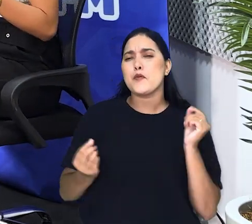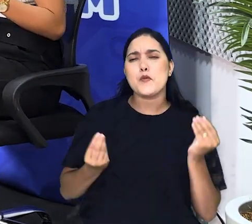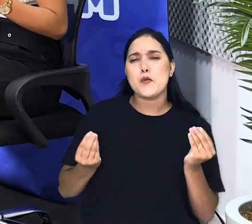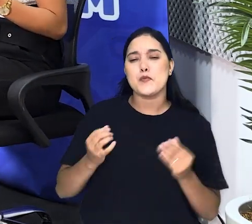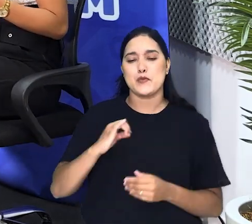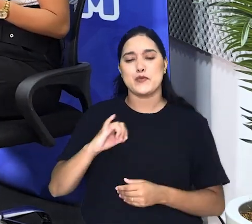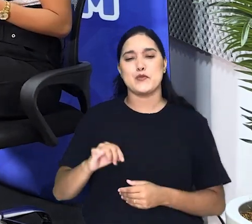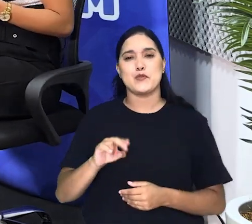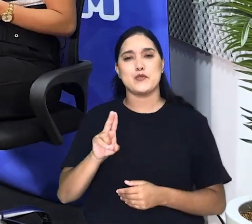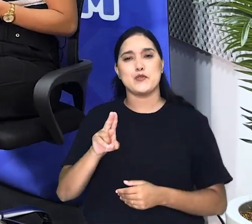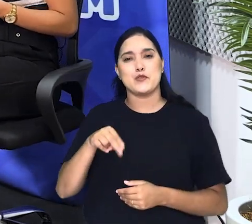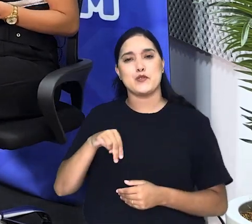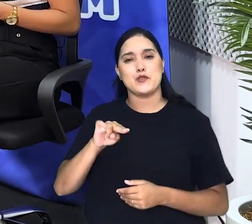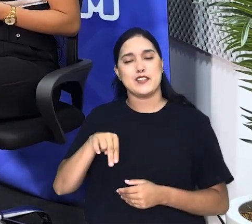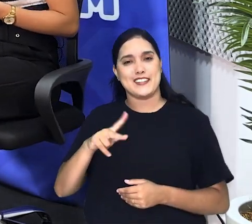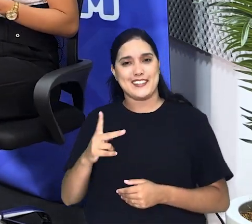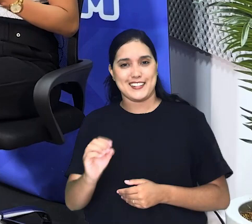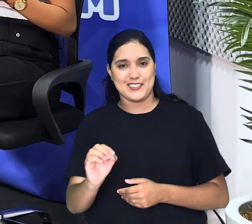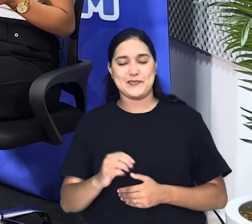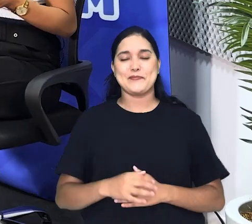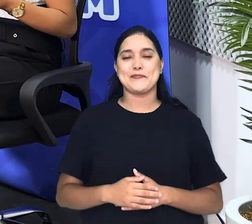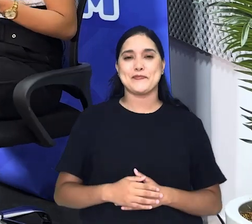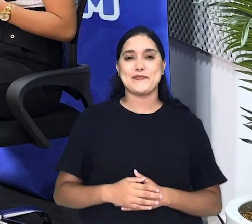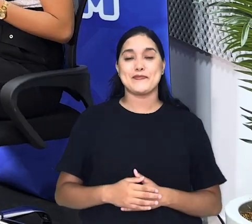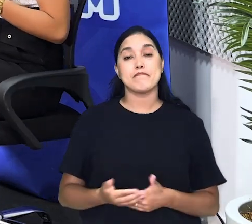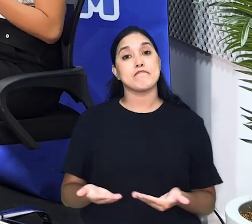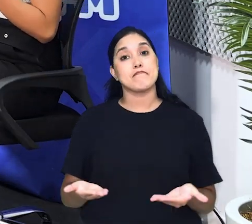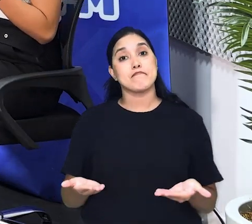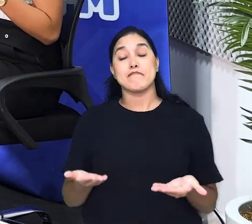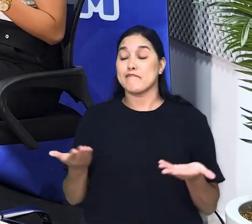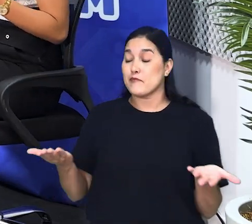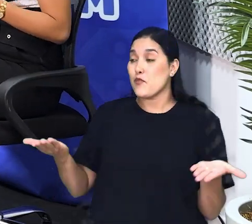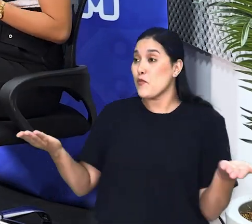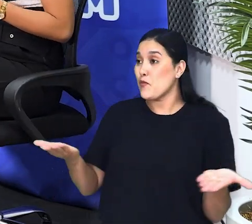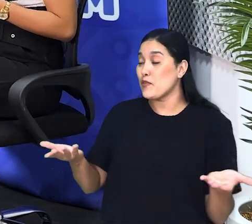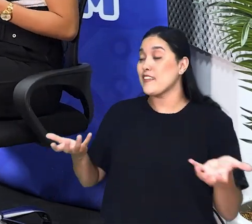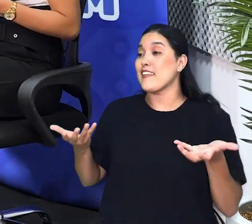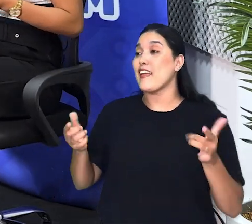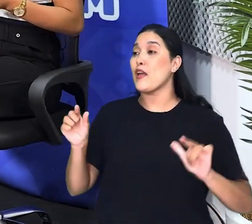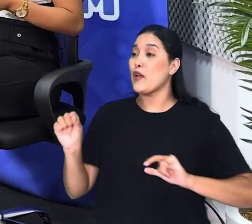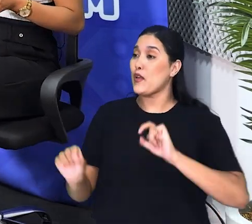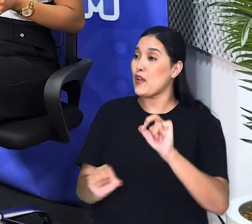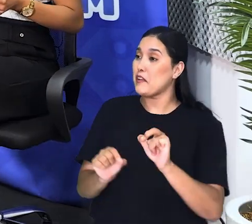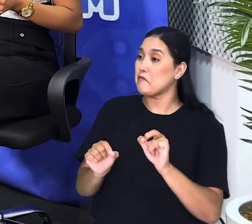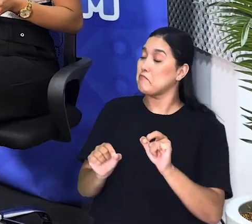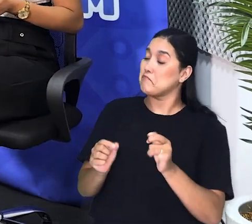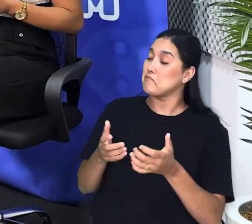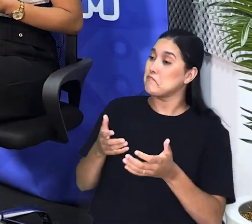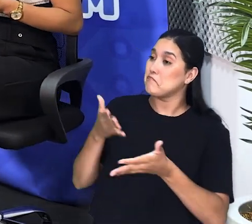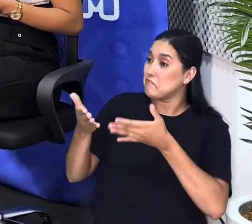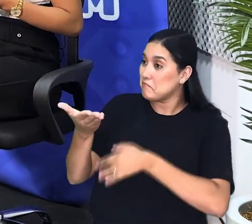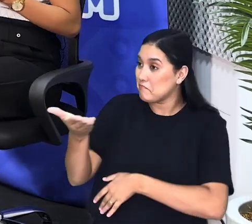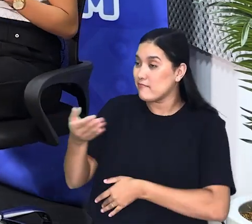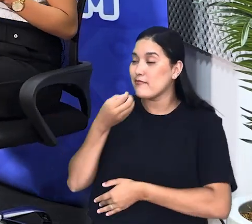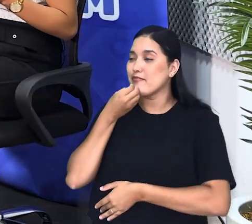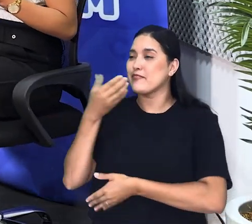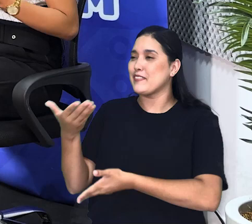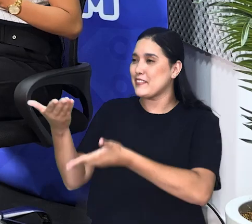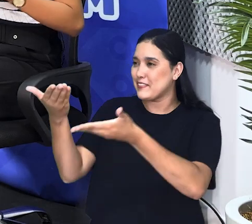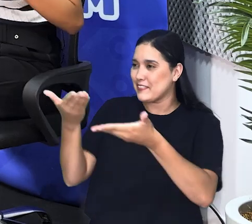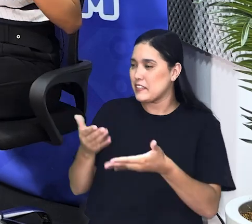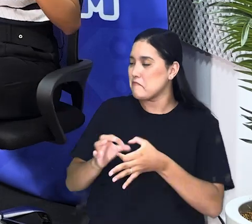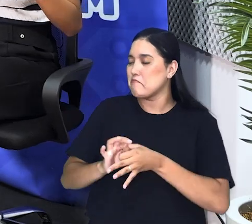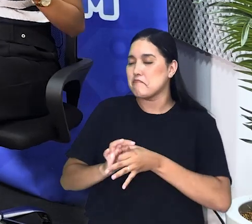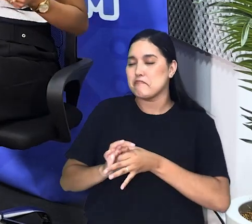Seja bem-vinda à nossa TV. Obrigada. Né? Quero que você fique bem à vontade para conversar com a gente. Eu acredito que os nossos telespectadores